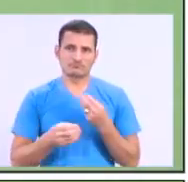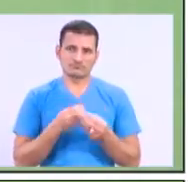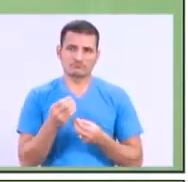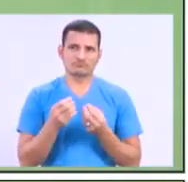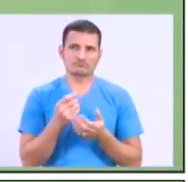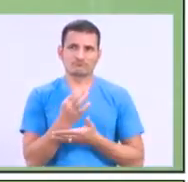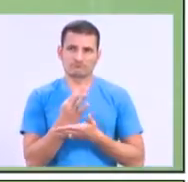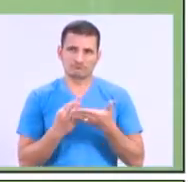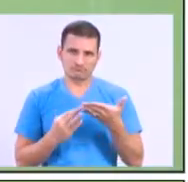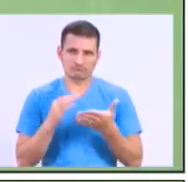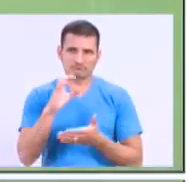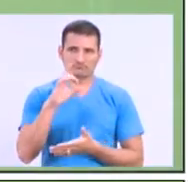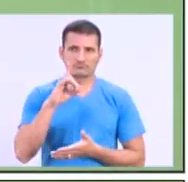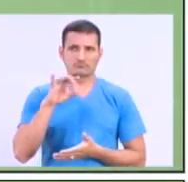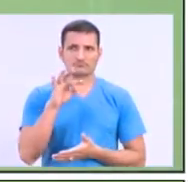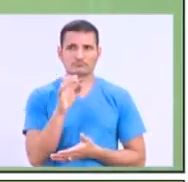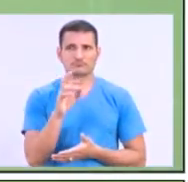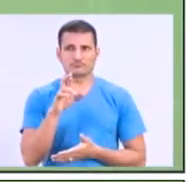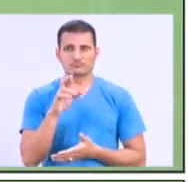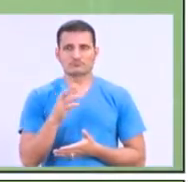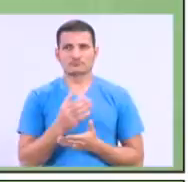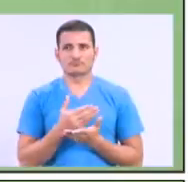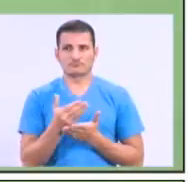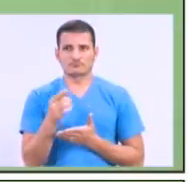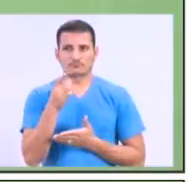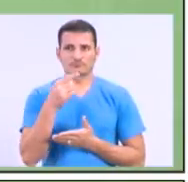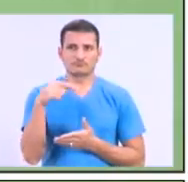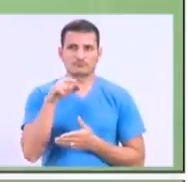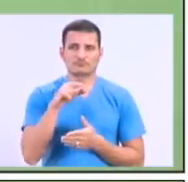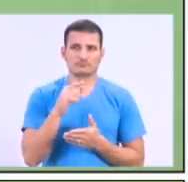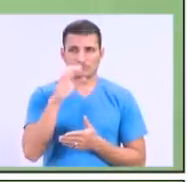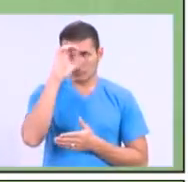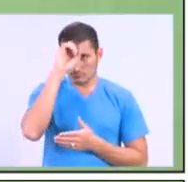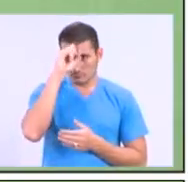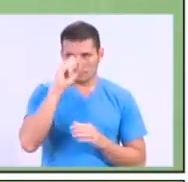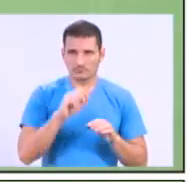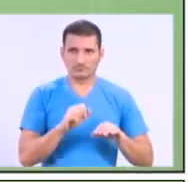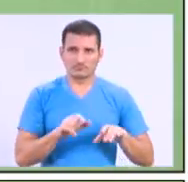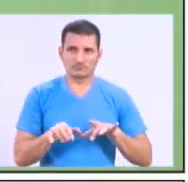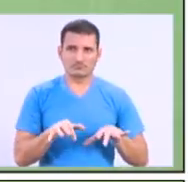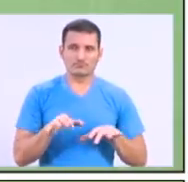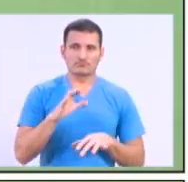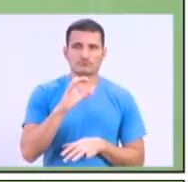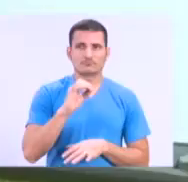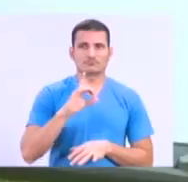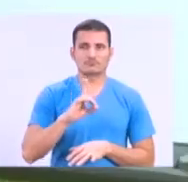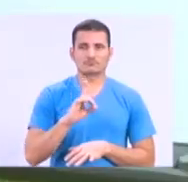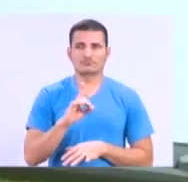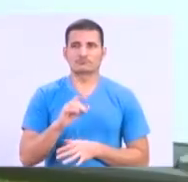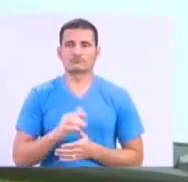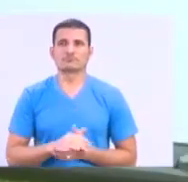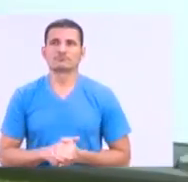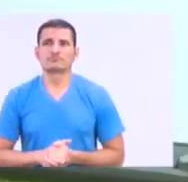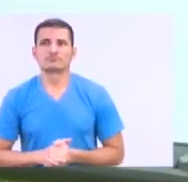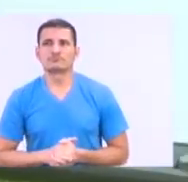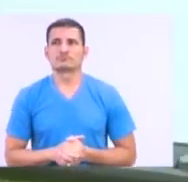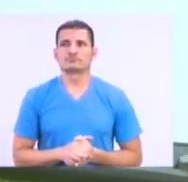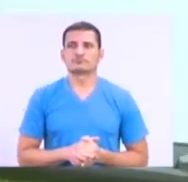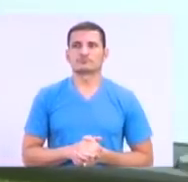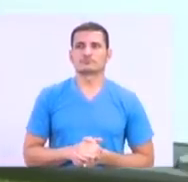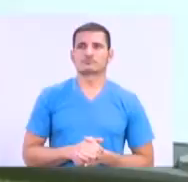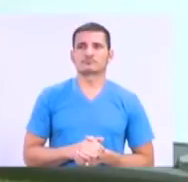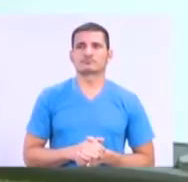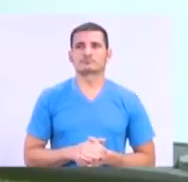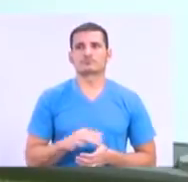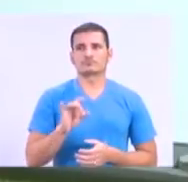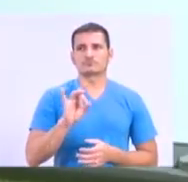E aí, inicialmente, para vocês aprenderem a desenvolver código, uma recomendação que eu dou para vocês é não ficar se aproveitando